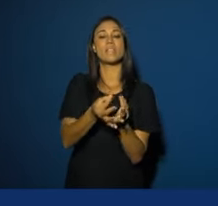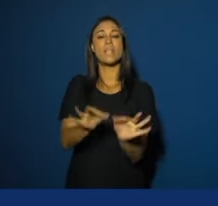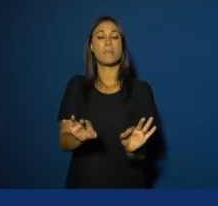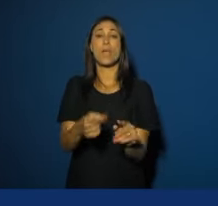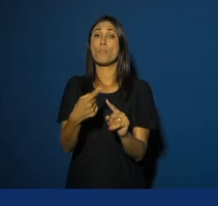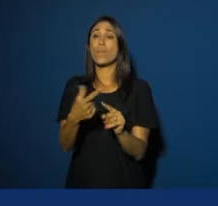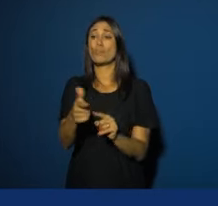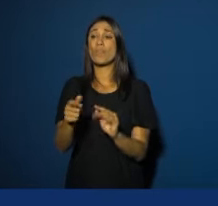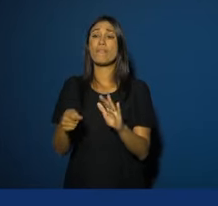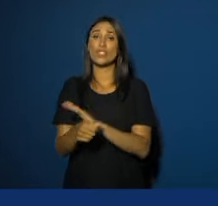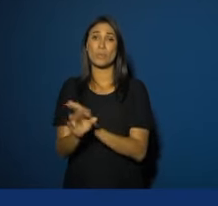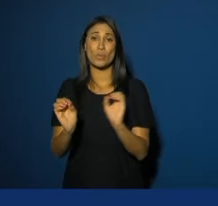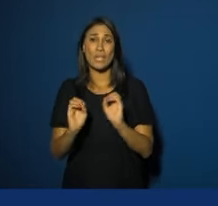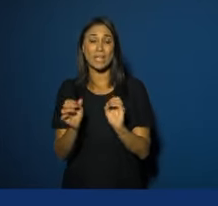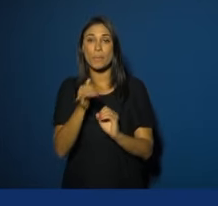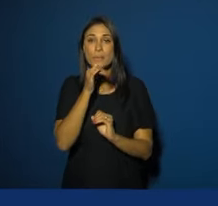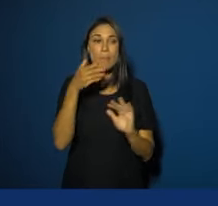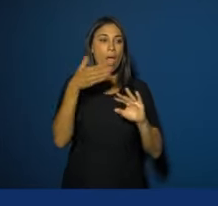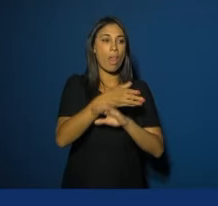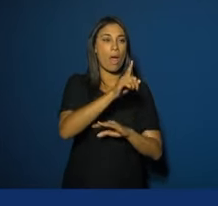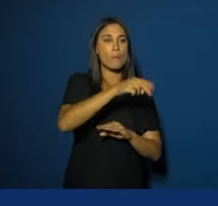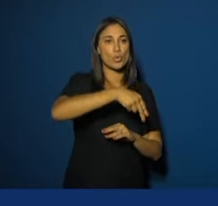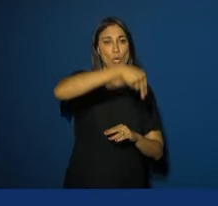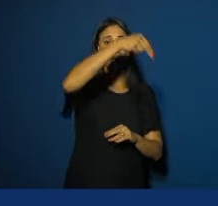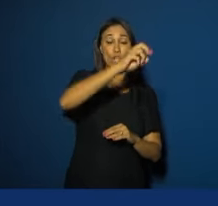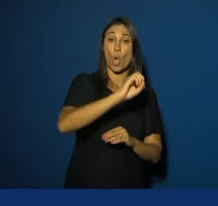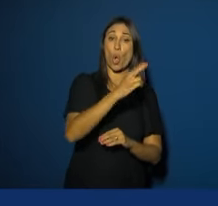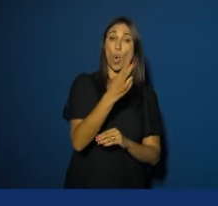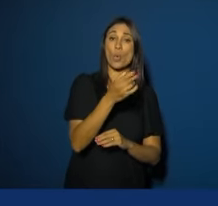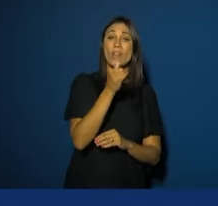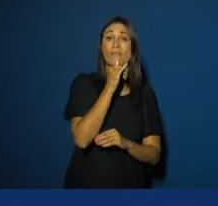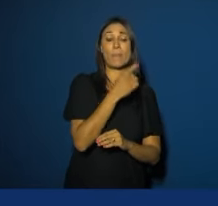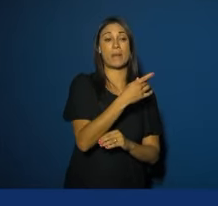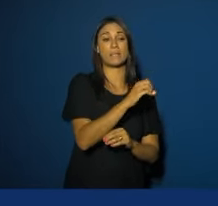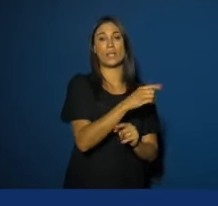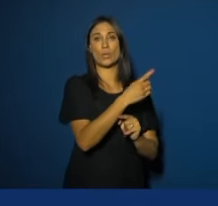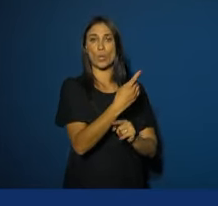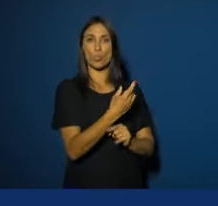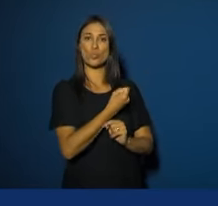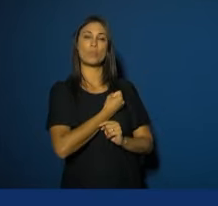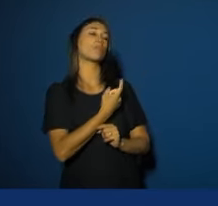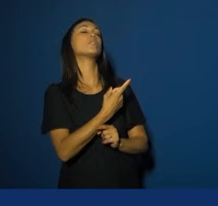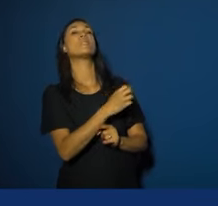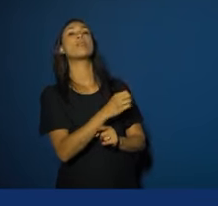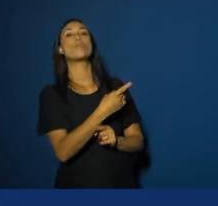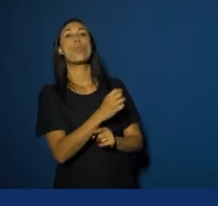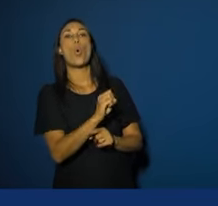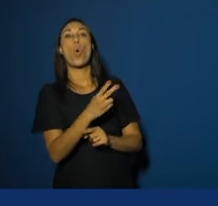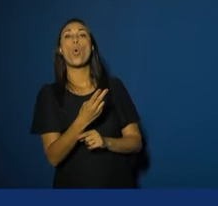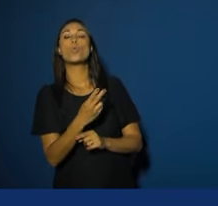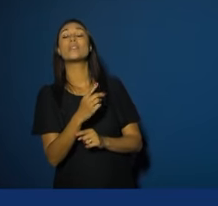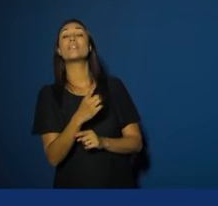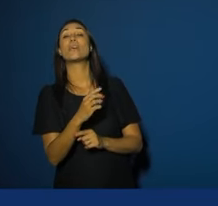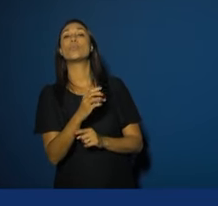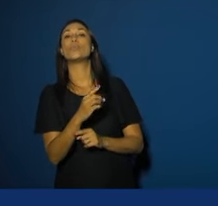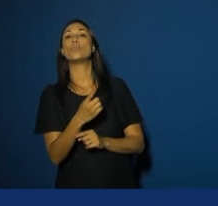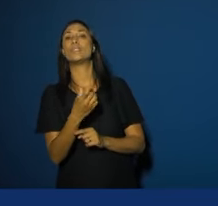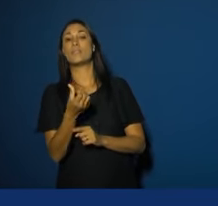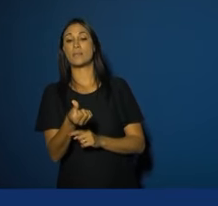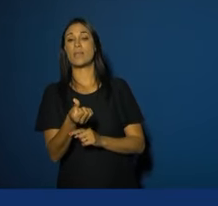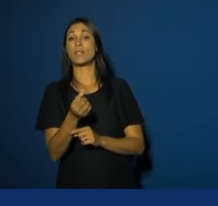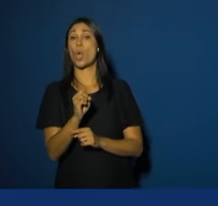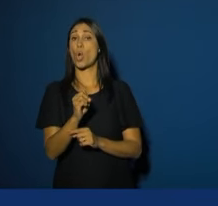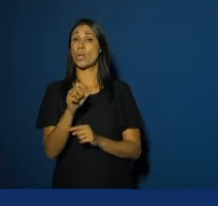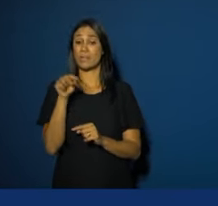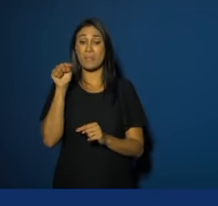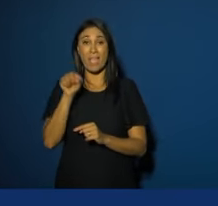investimento então para acessar o Nordeste ou o cidadão vai aqui pela 101 ou vai pela 116 por exemplo que é uma outra Rodovia paralela a ela e